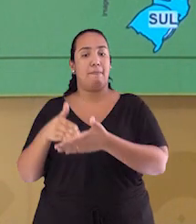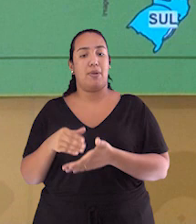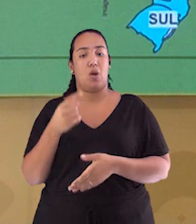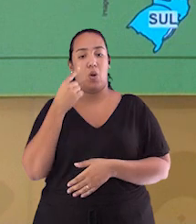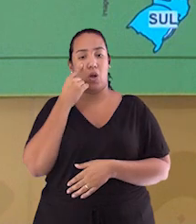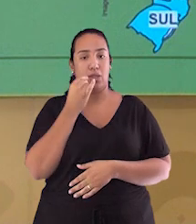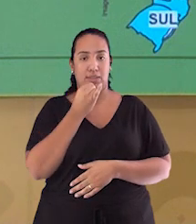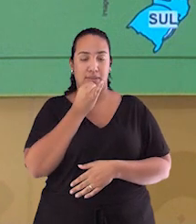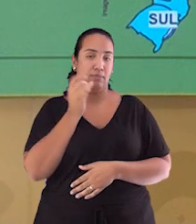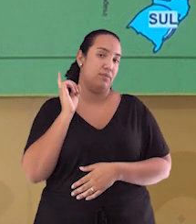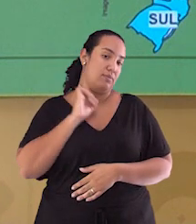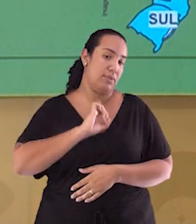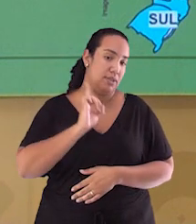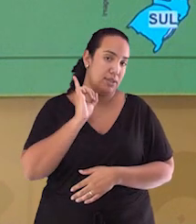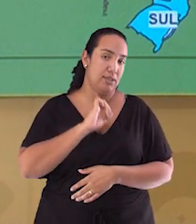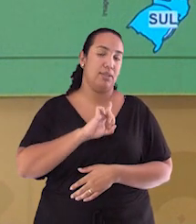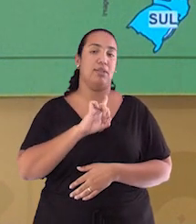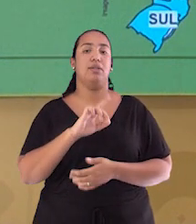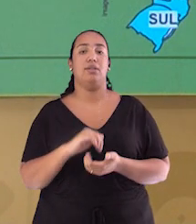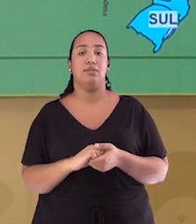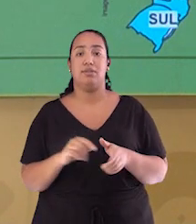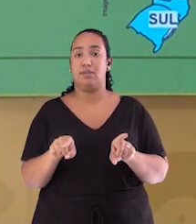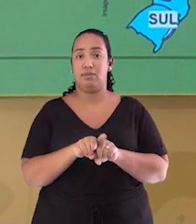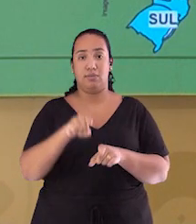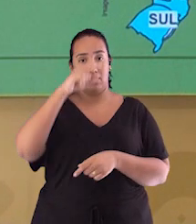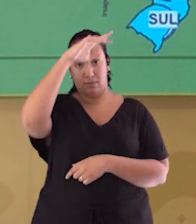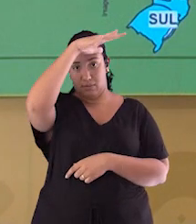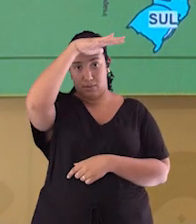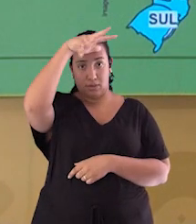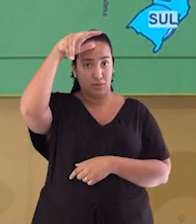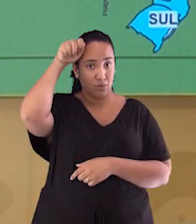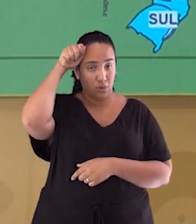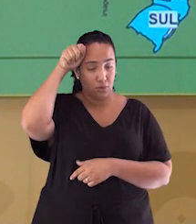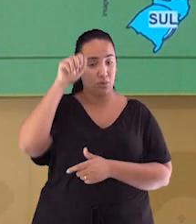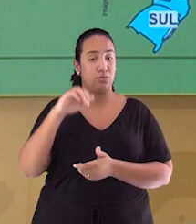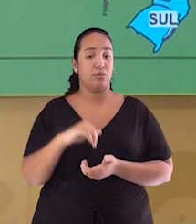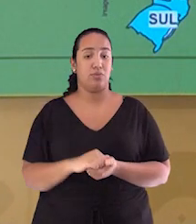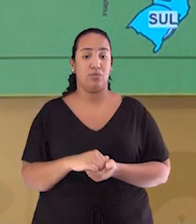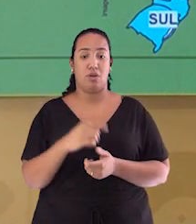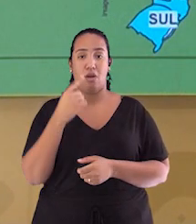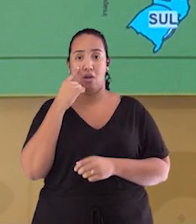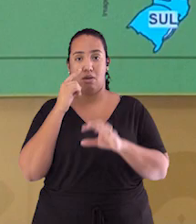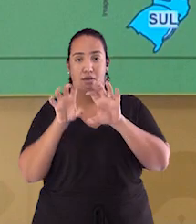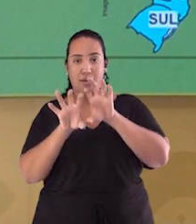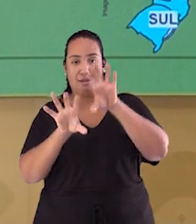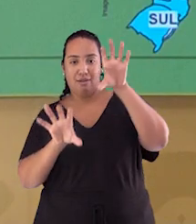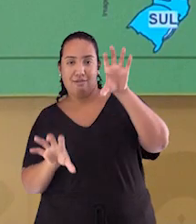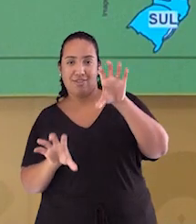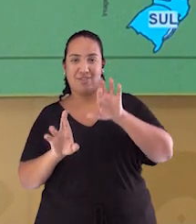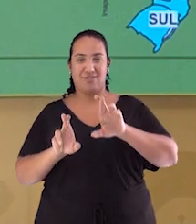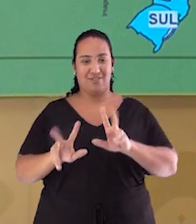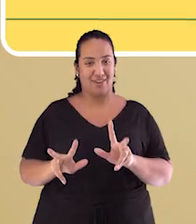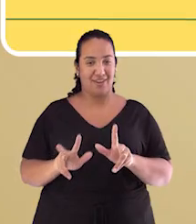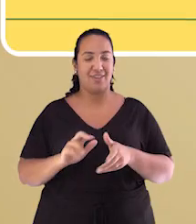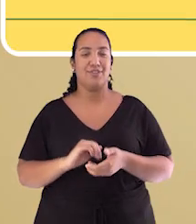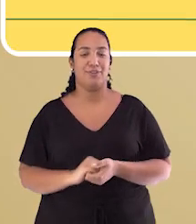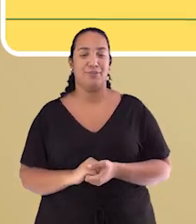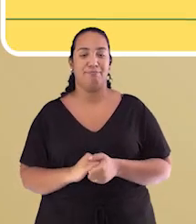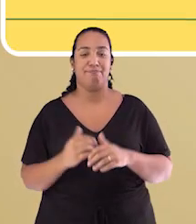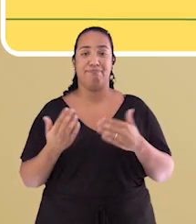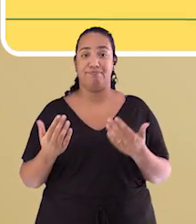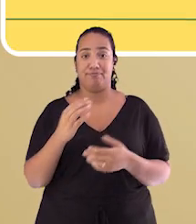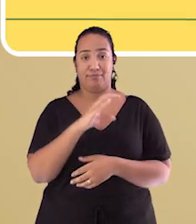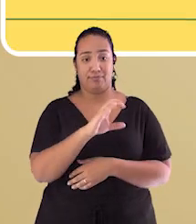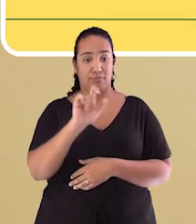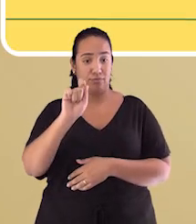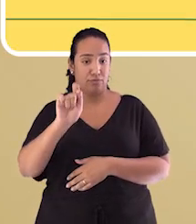exemplo, os estados de Minas Gerais e Mato Grosso, que são divididos por regiões diferentes. O